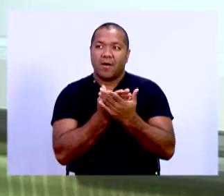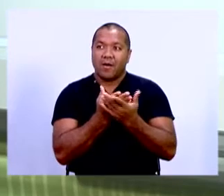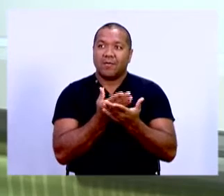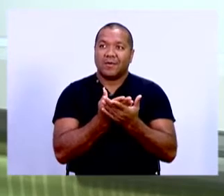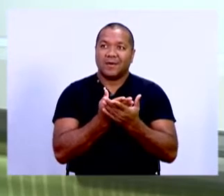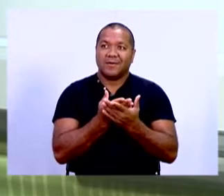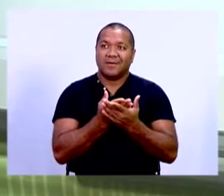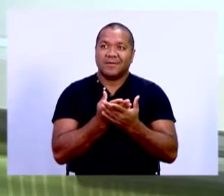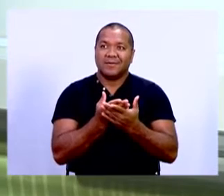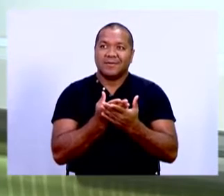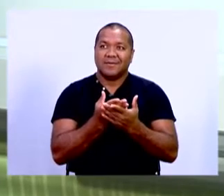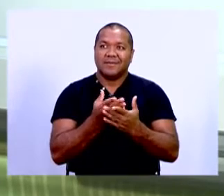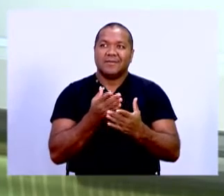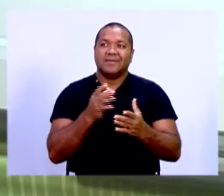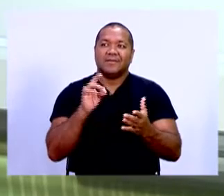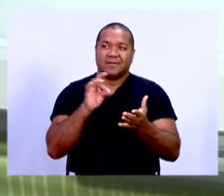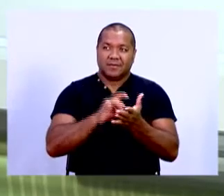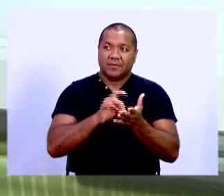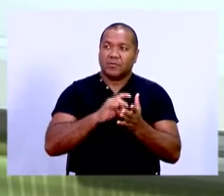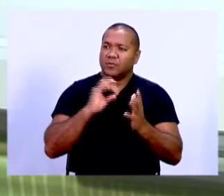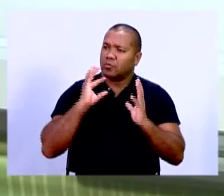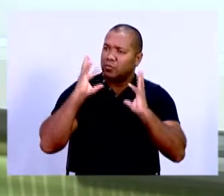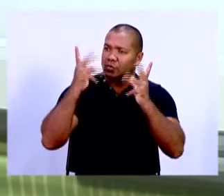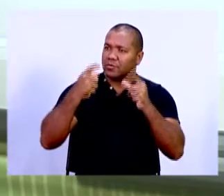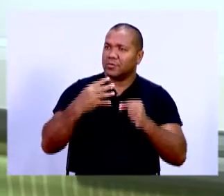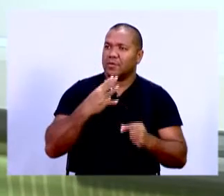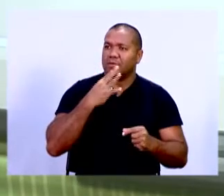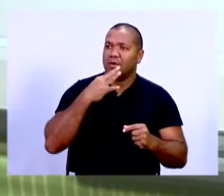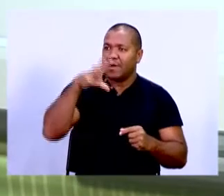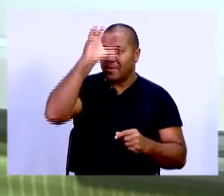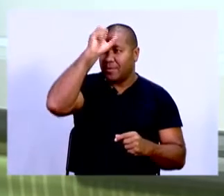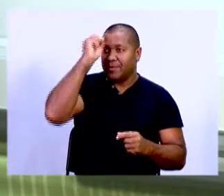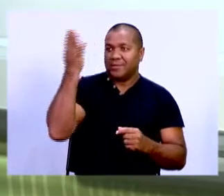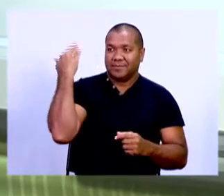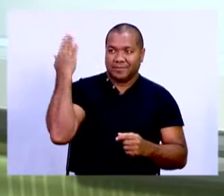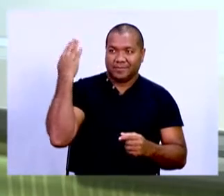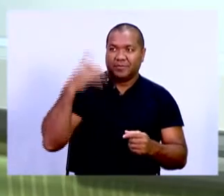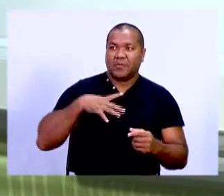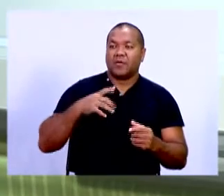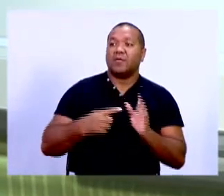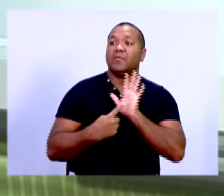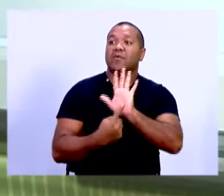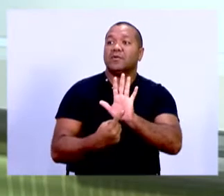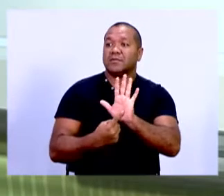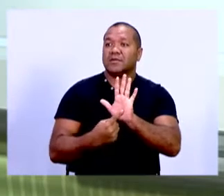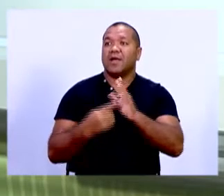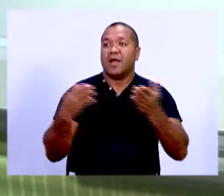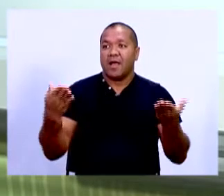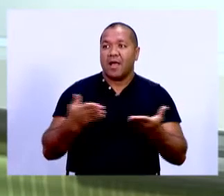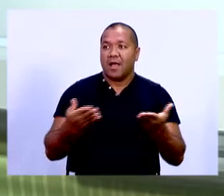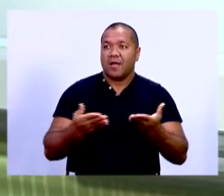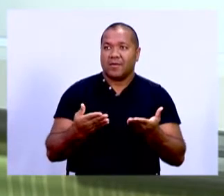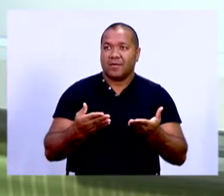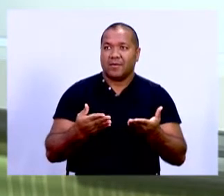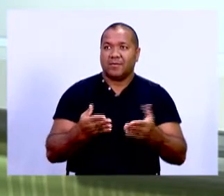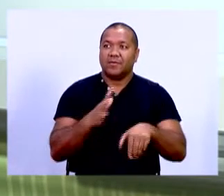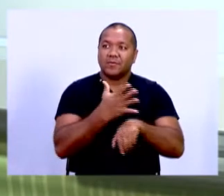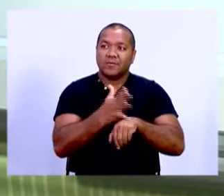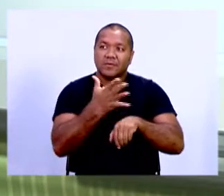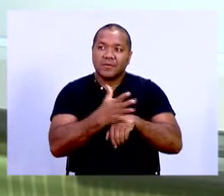aplicar tudo que nós já conhecemos nas aulas anteriores. Nós vamos hoje